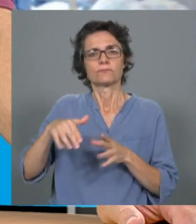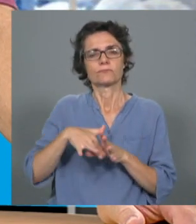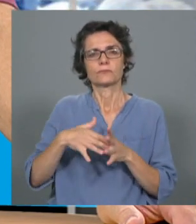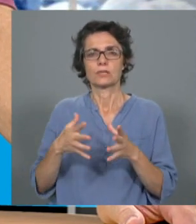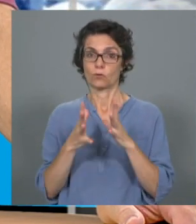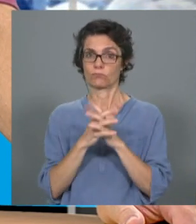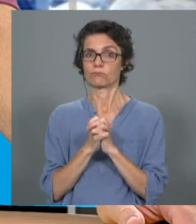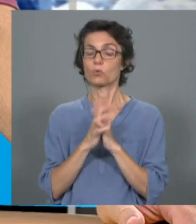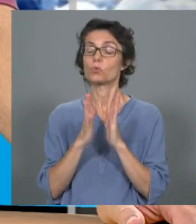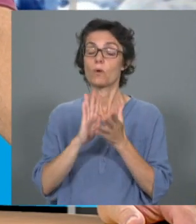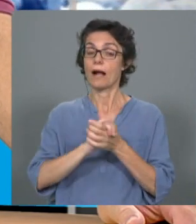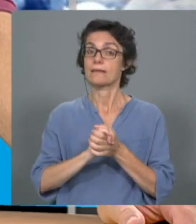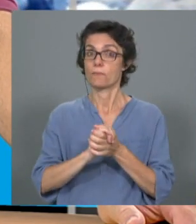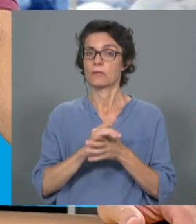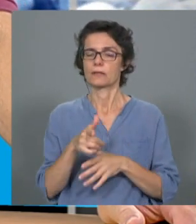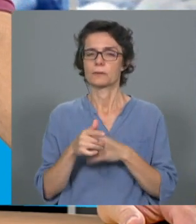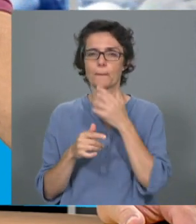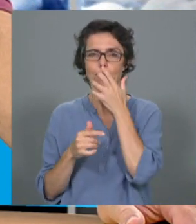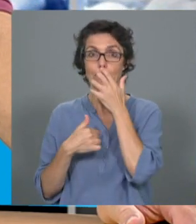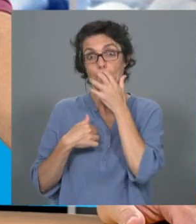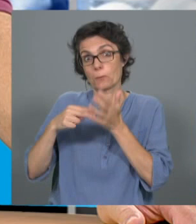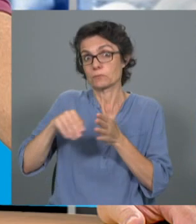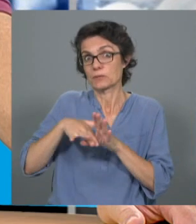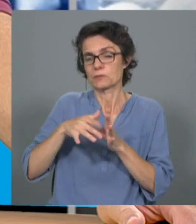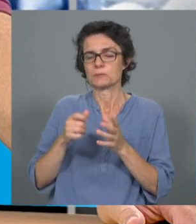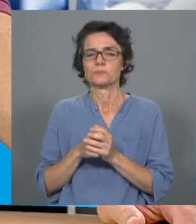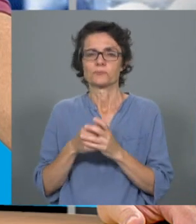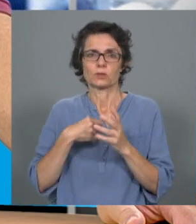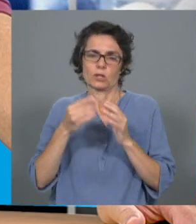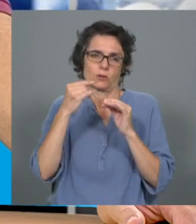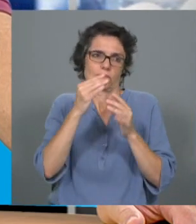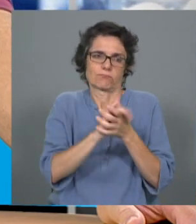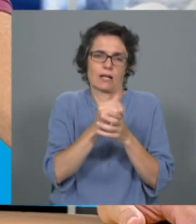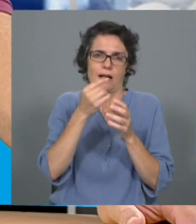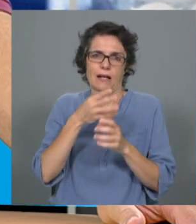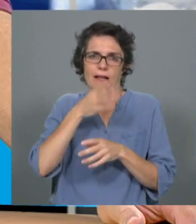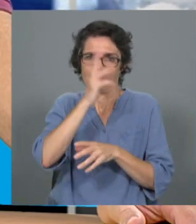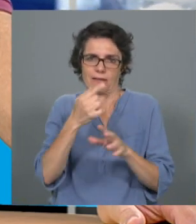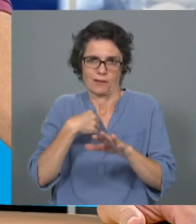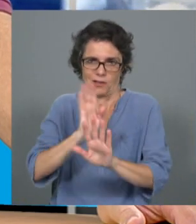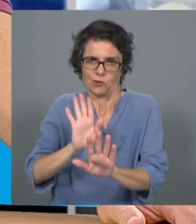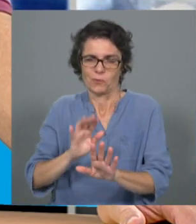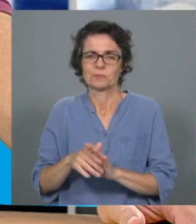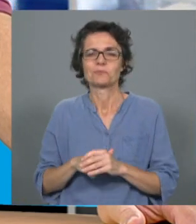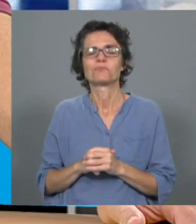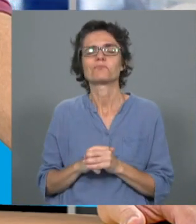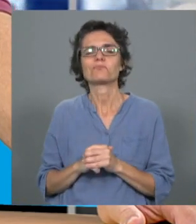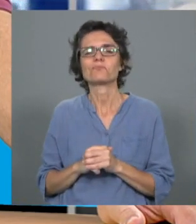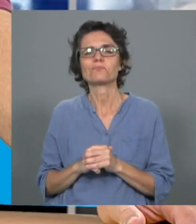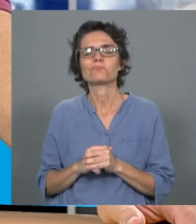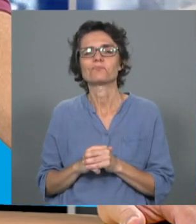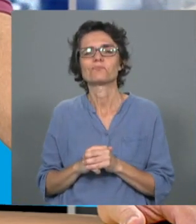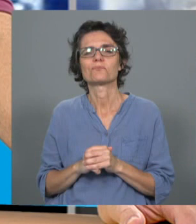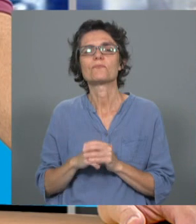que casei. E os ministros do casamento são os noivos, não é? Não é o padre. E então,